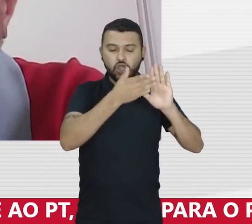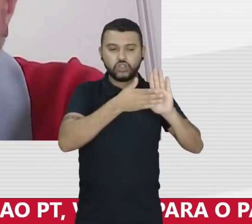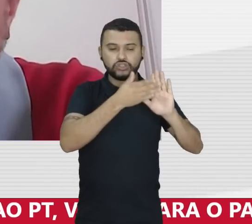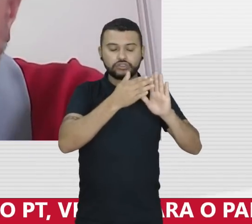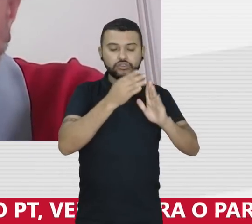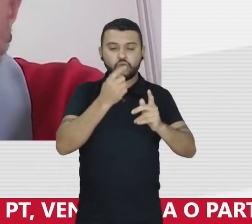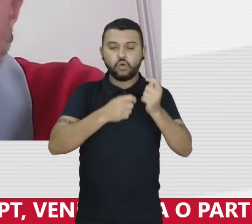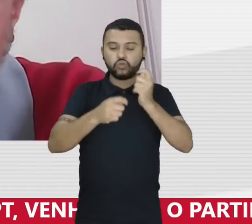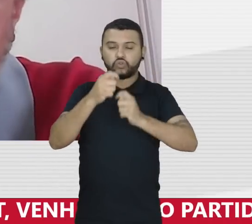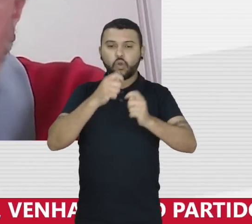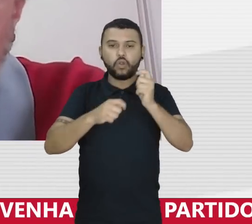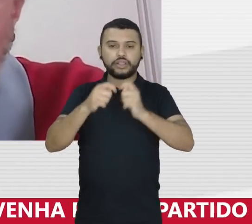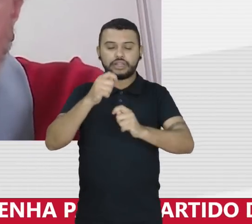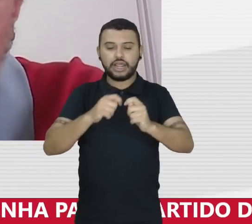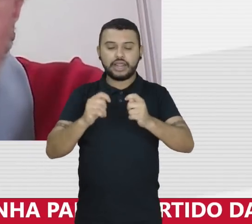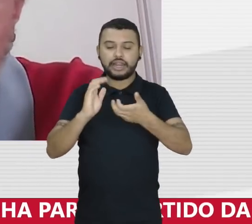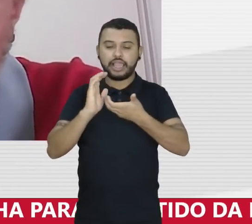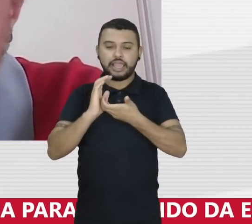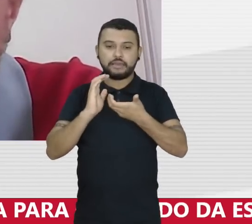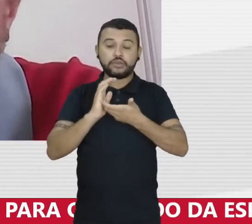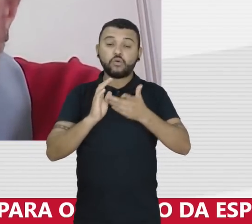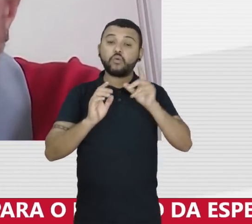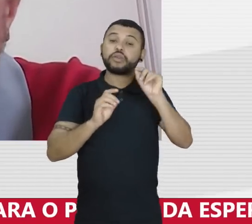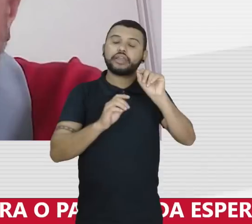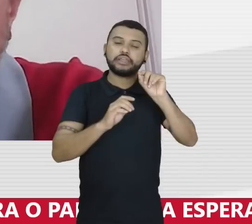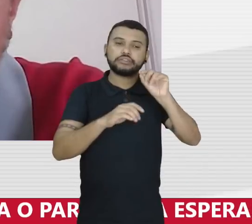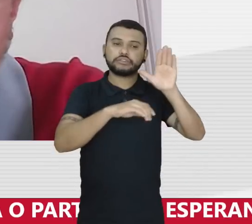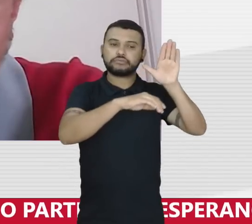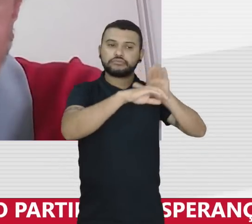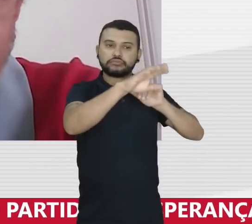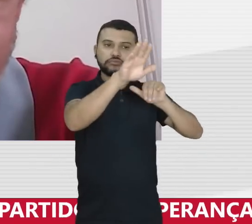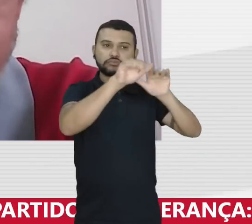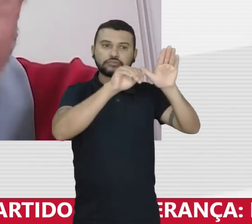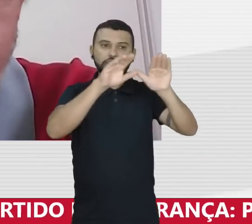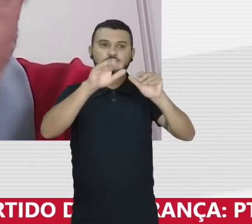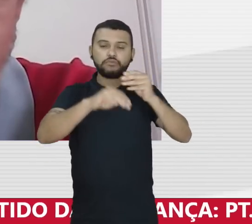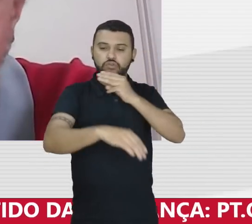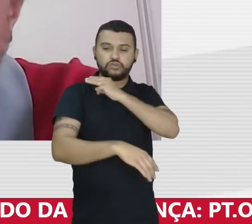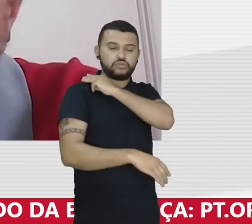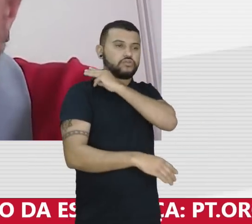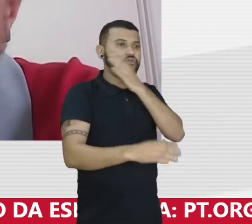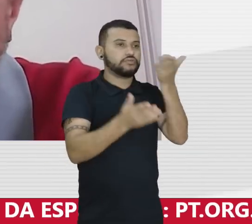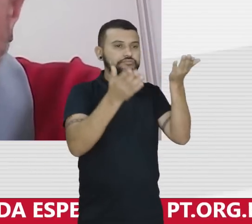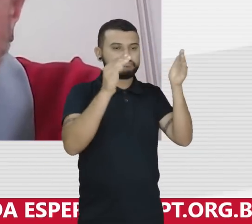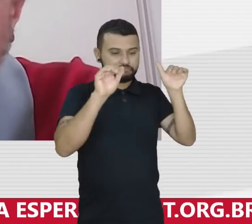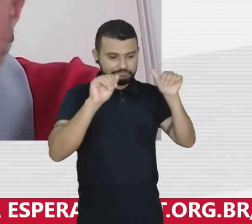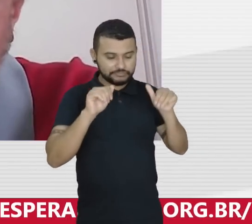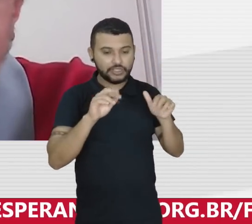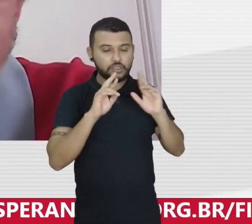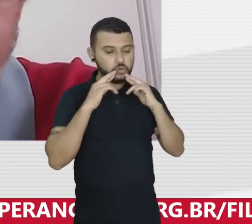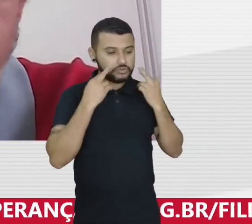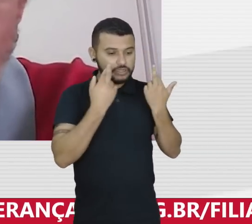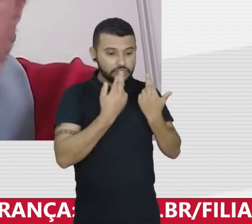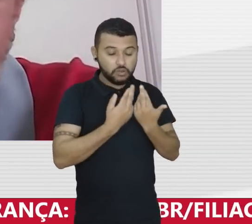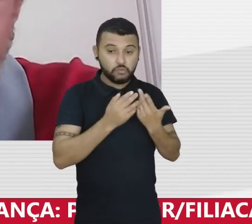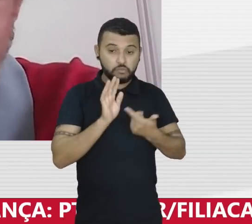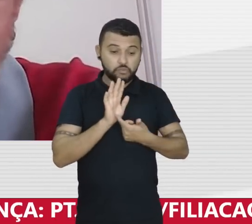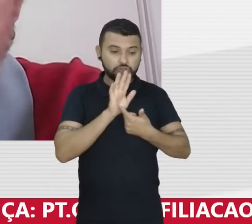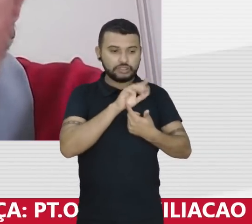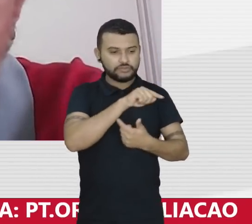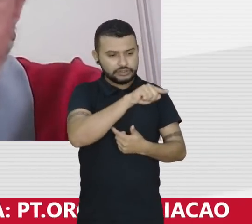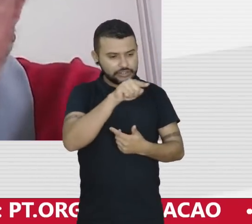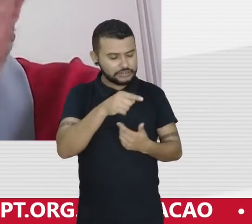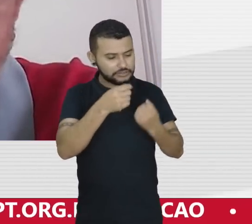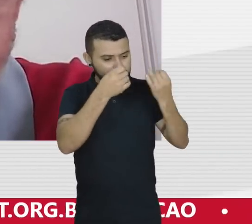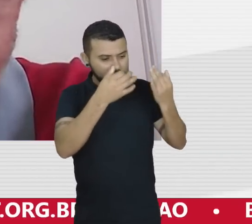Controle da Câmara uma convocação aos comandantes das 3 forças para prestarem contas